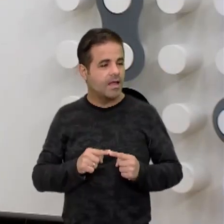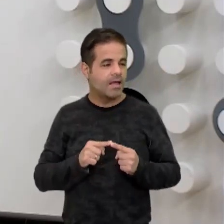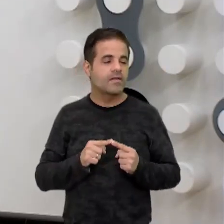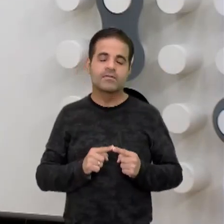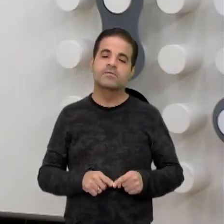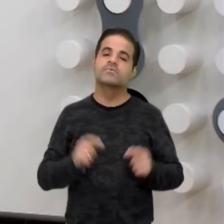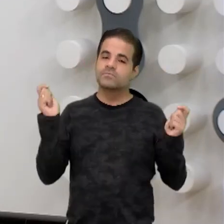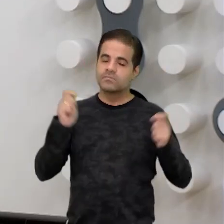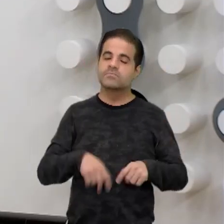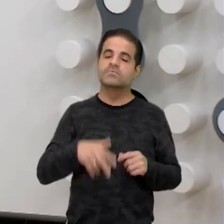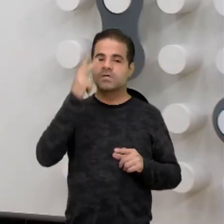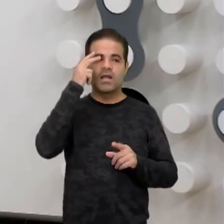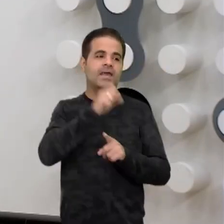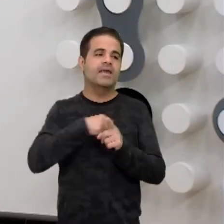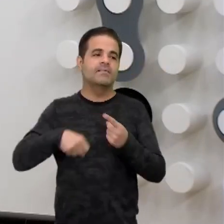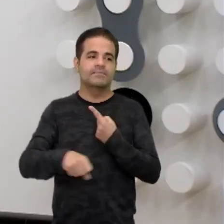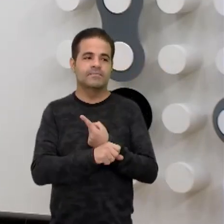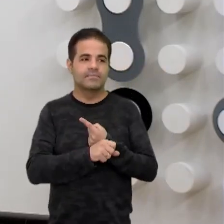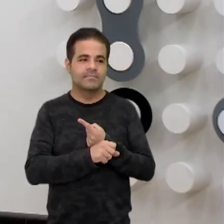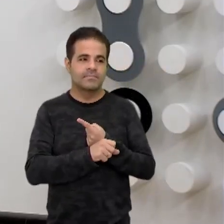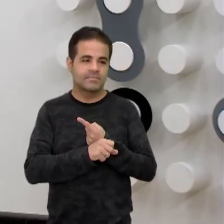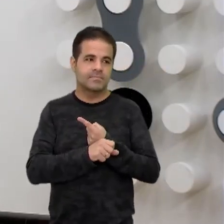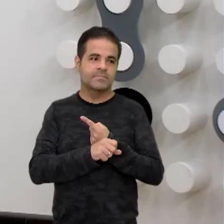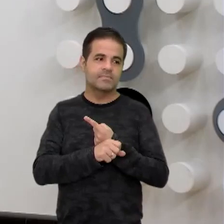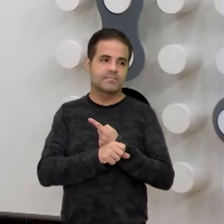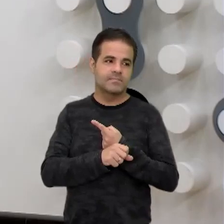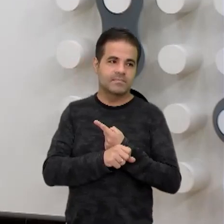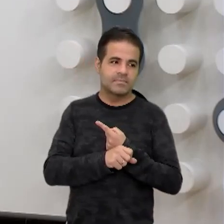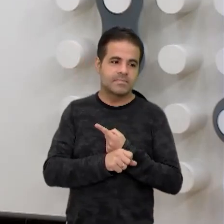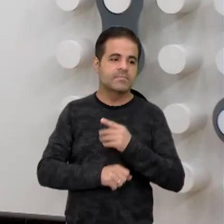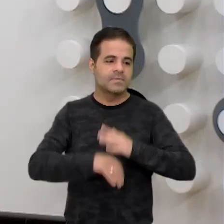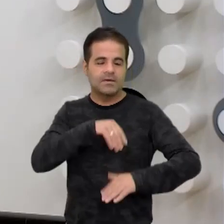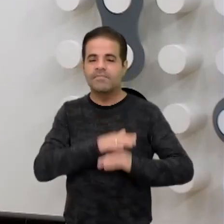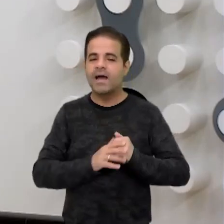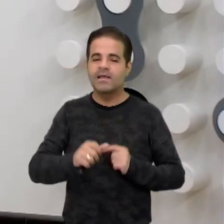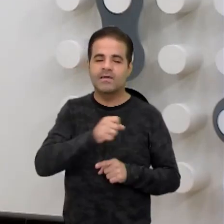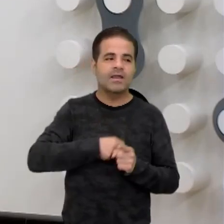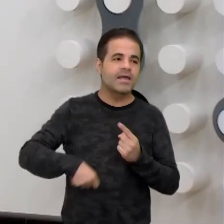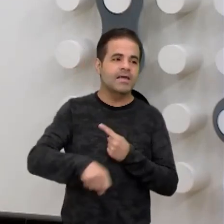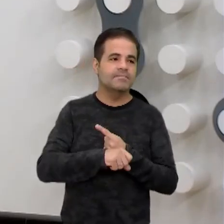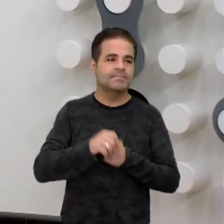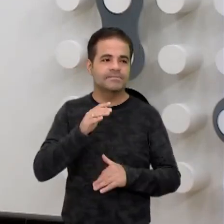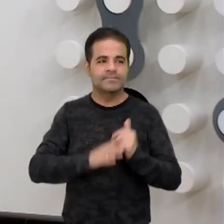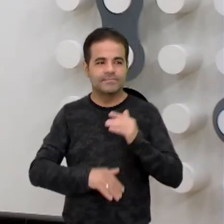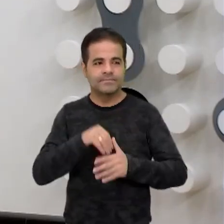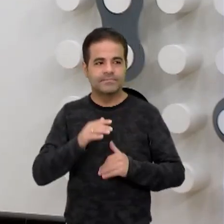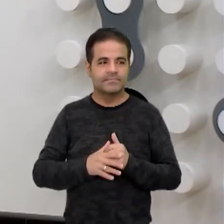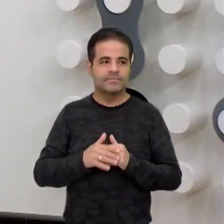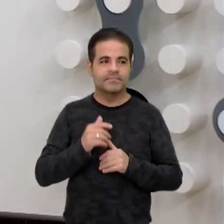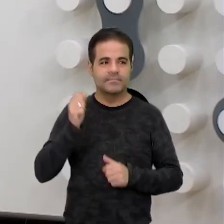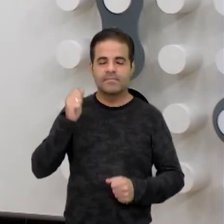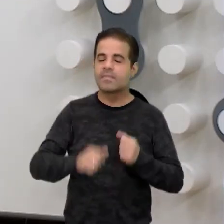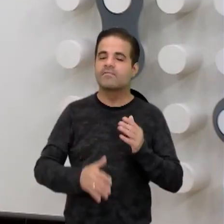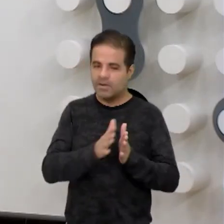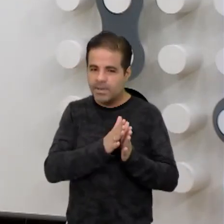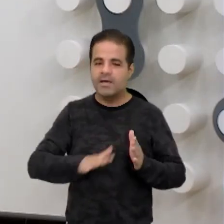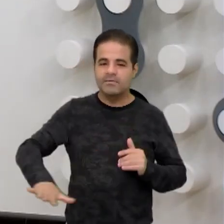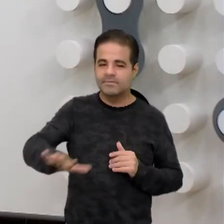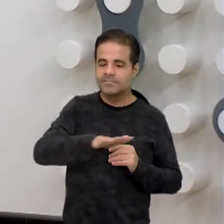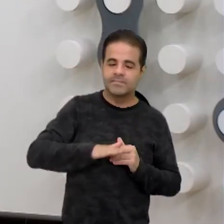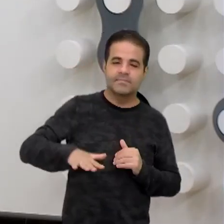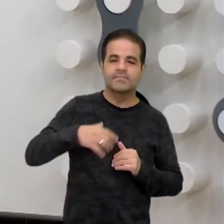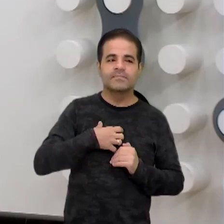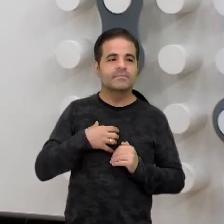sua condição social, ou seja, a classe social a qual você pertence, se você vive